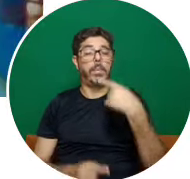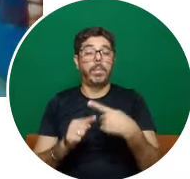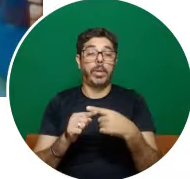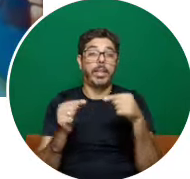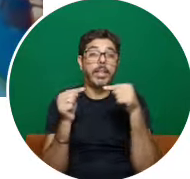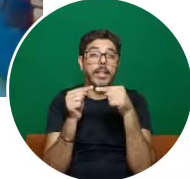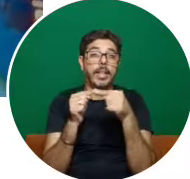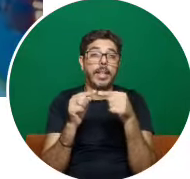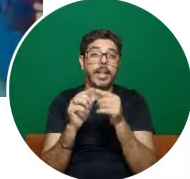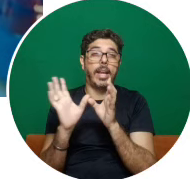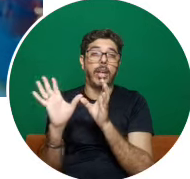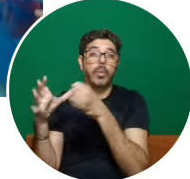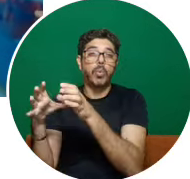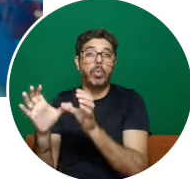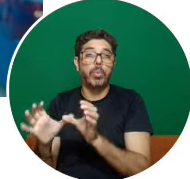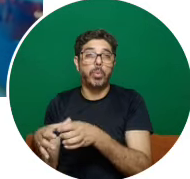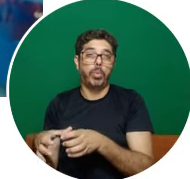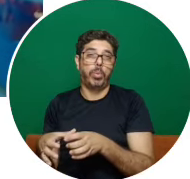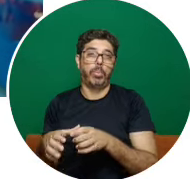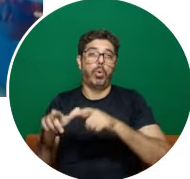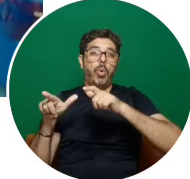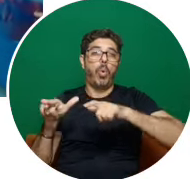potencial.